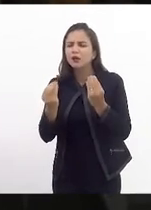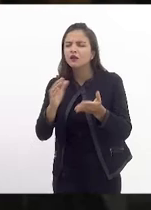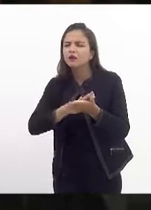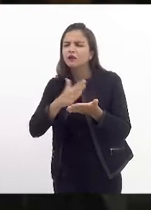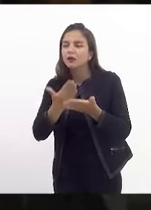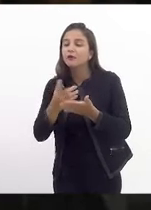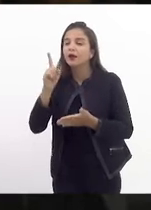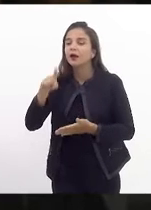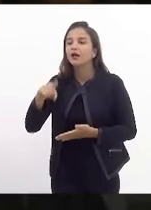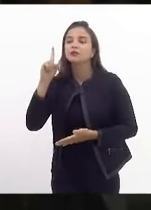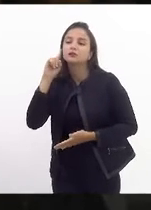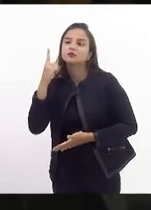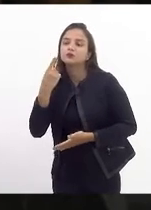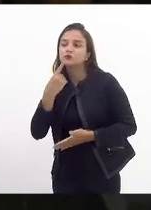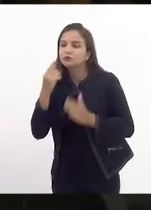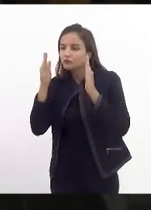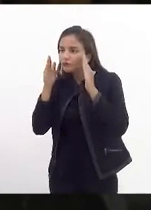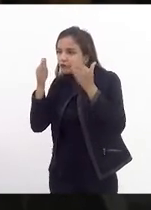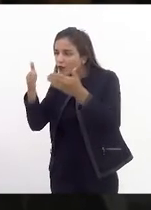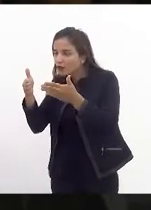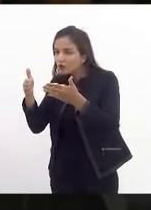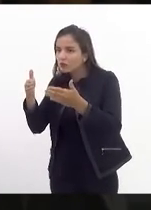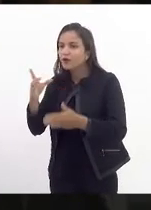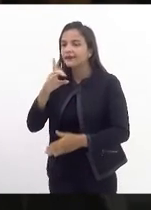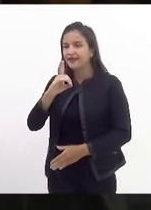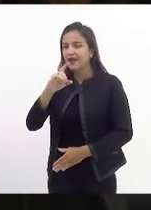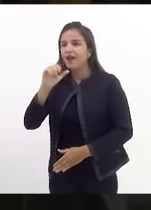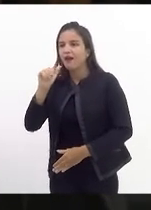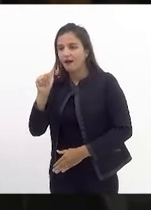aos deficientes auditivos.